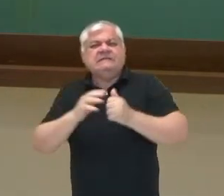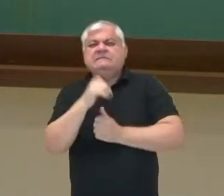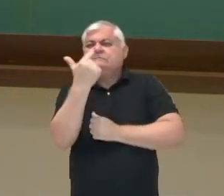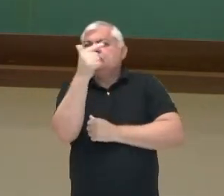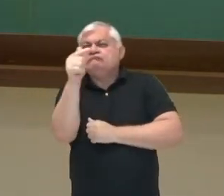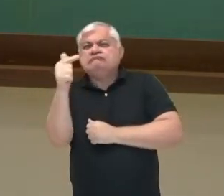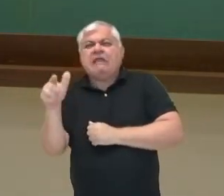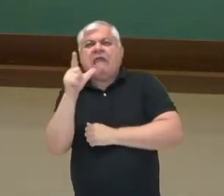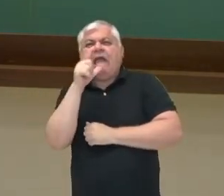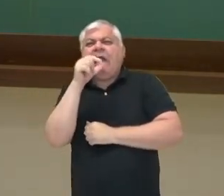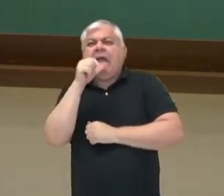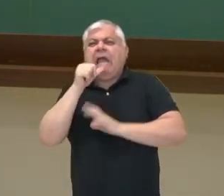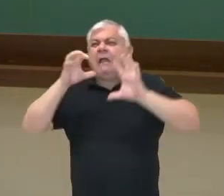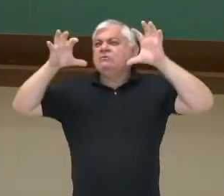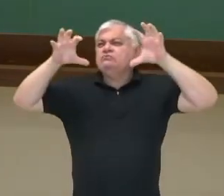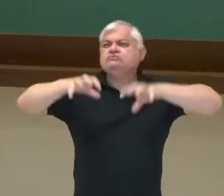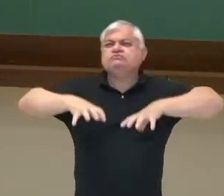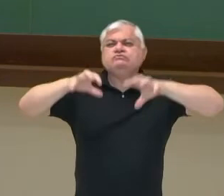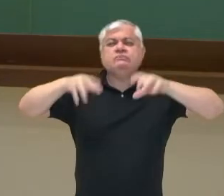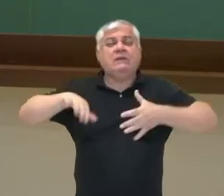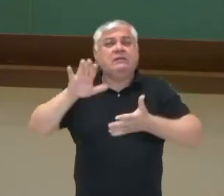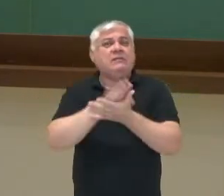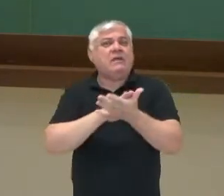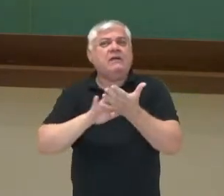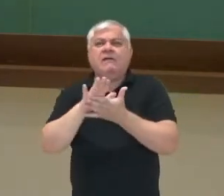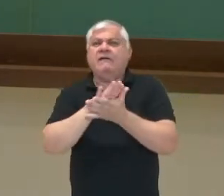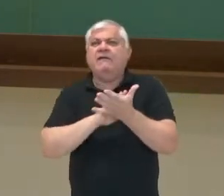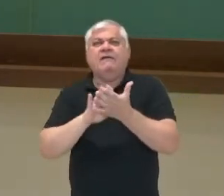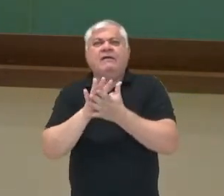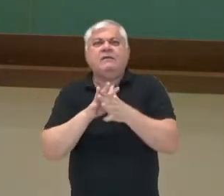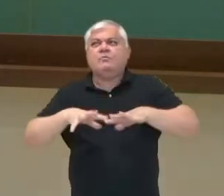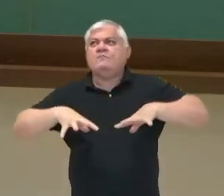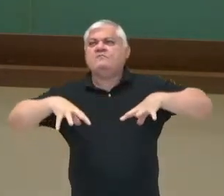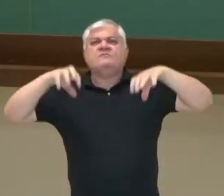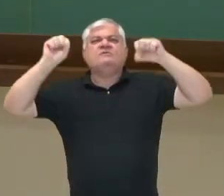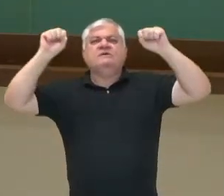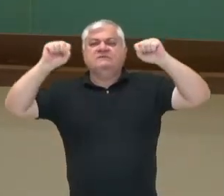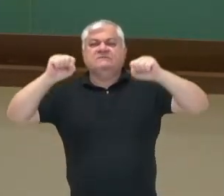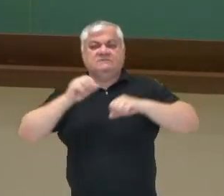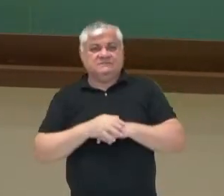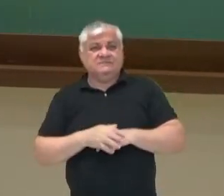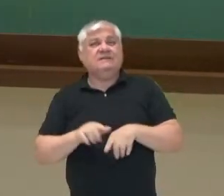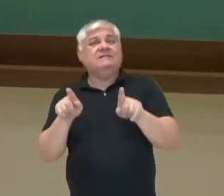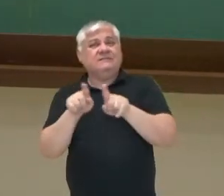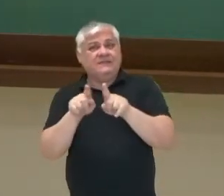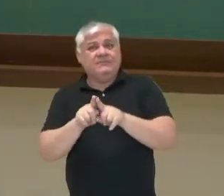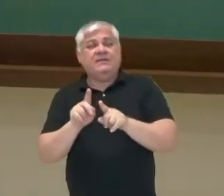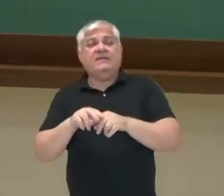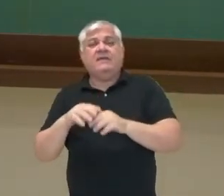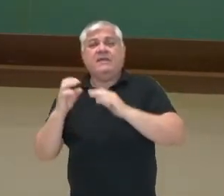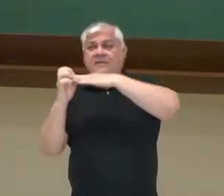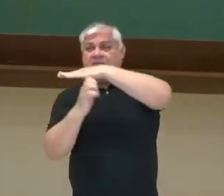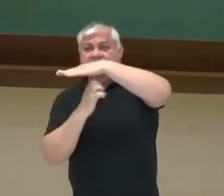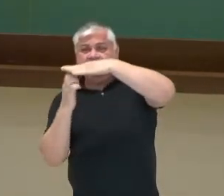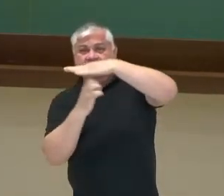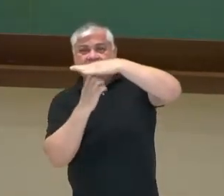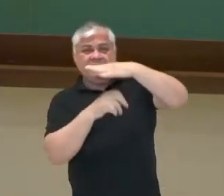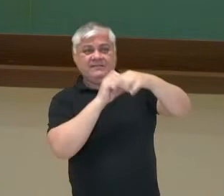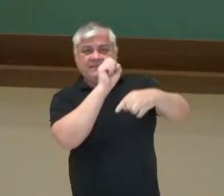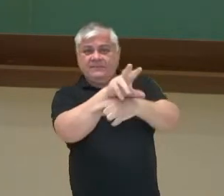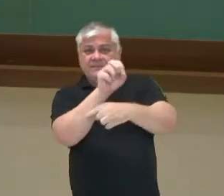há aquela chuva, né, em abundância, não há ali mesmo empresas, tantas